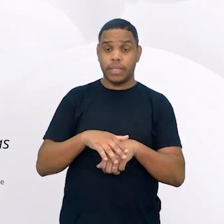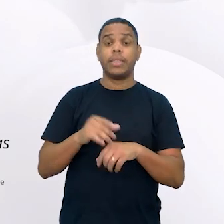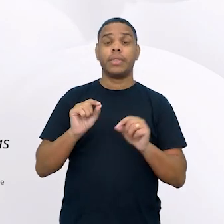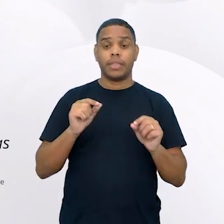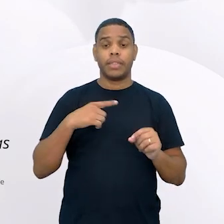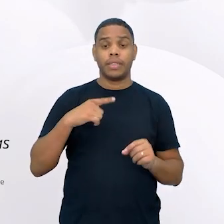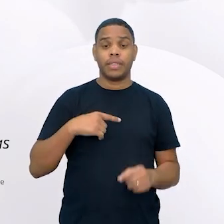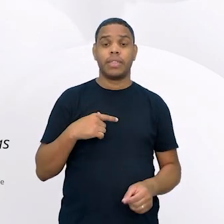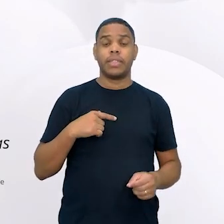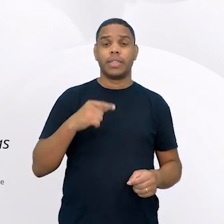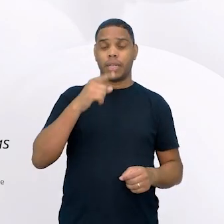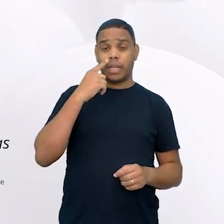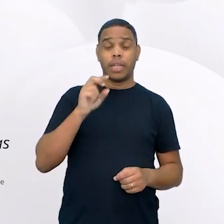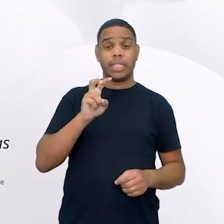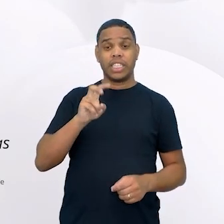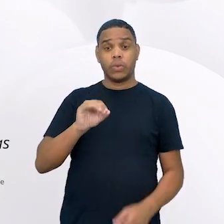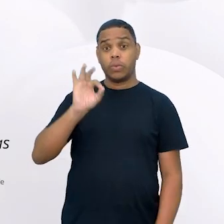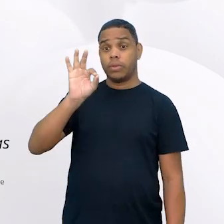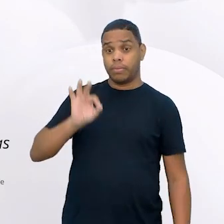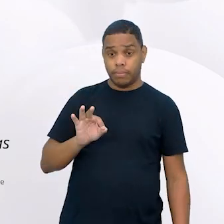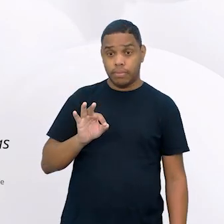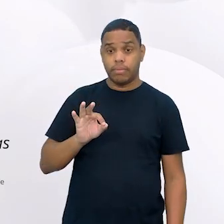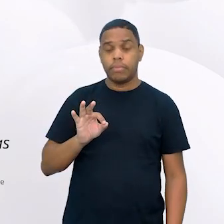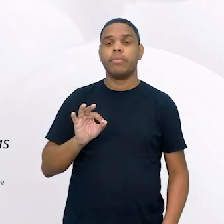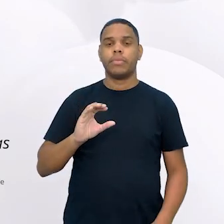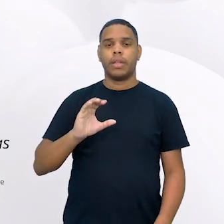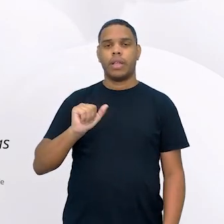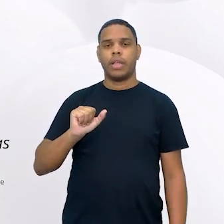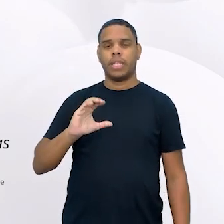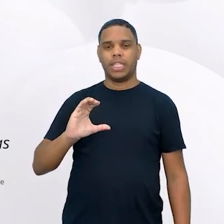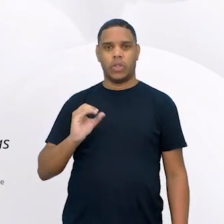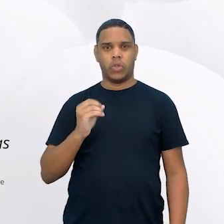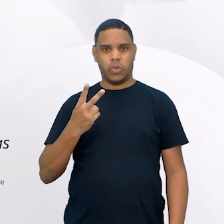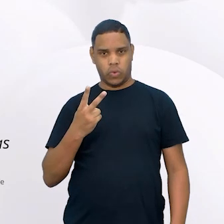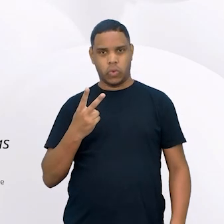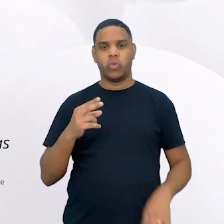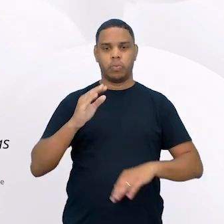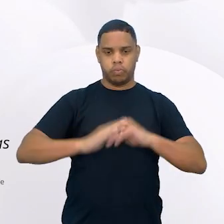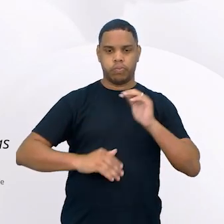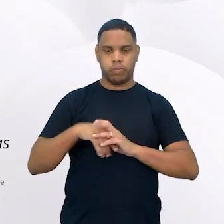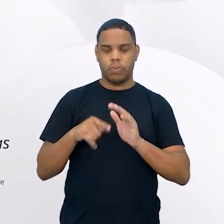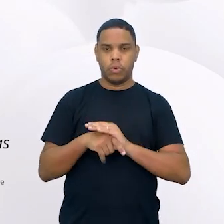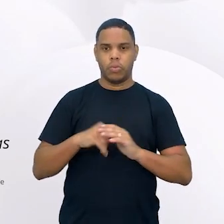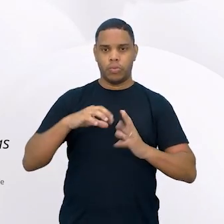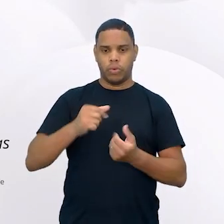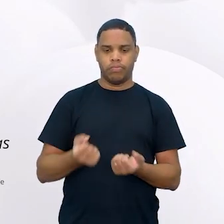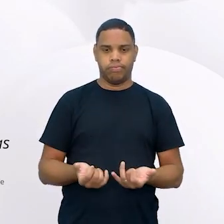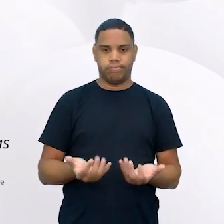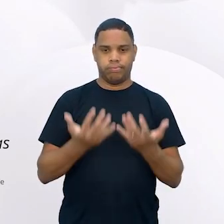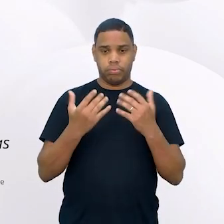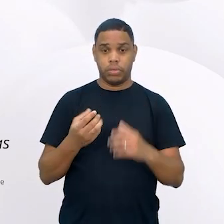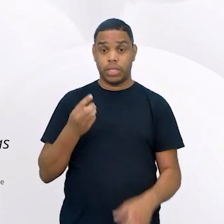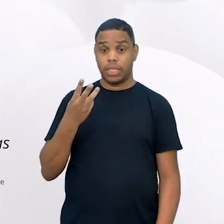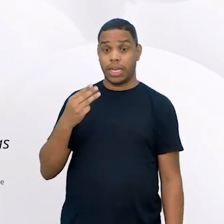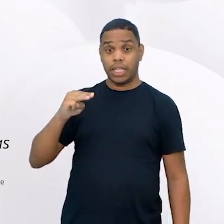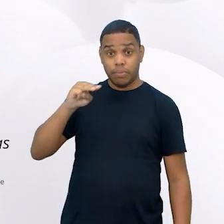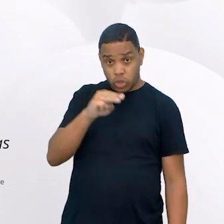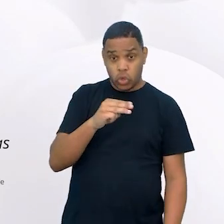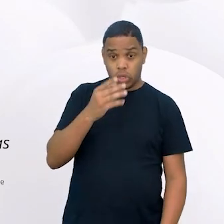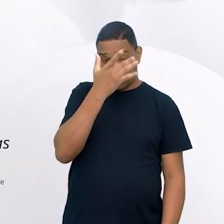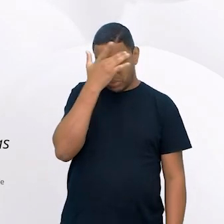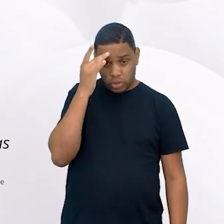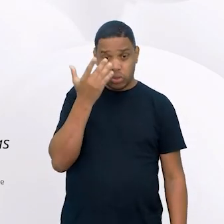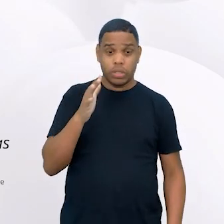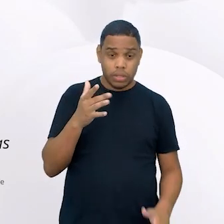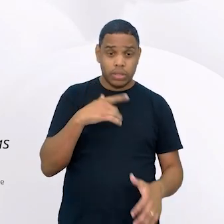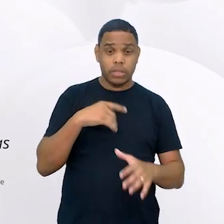emissão de metade do carbono que é produzido na Terra. Os 3 bilhões que seriam a classe média, eles